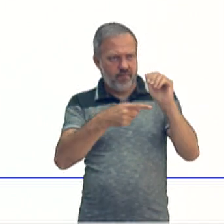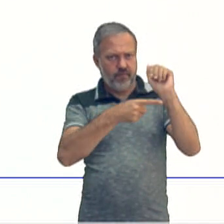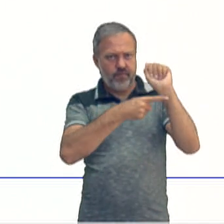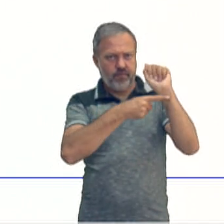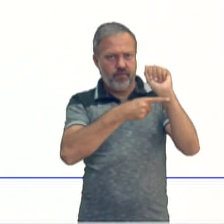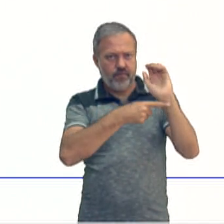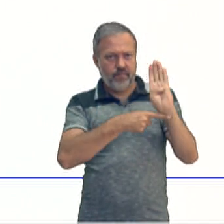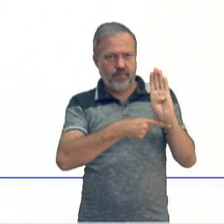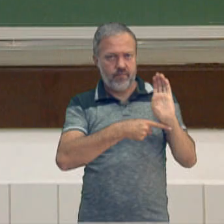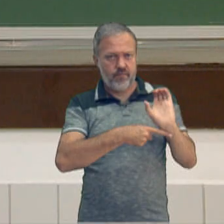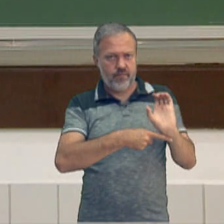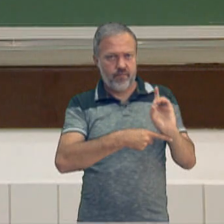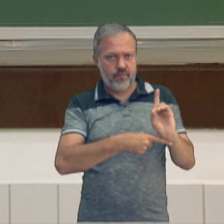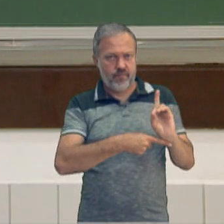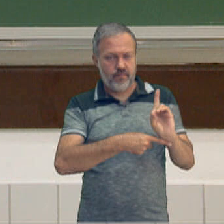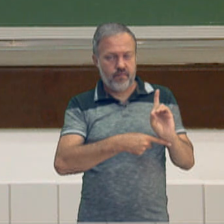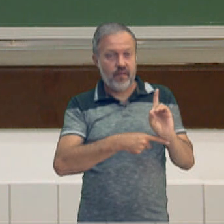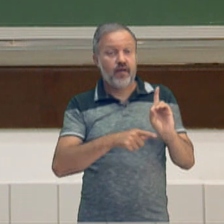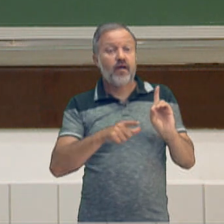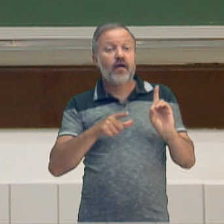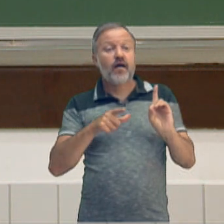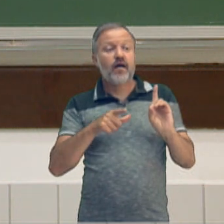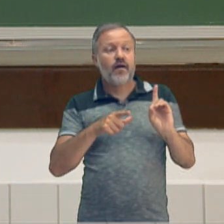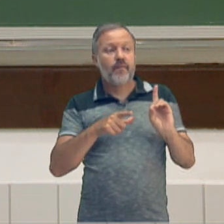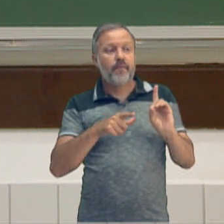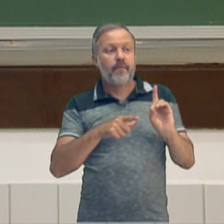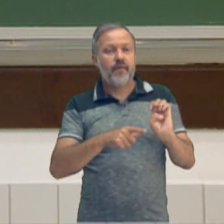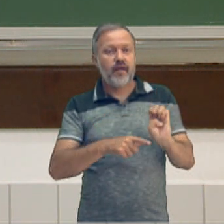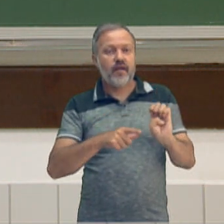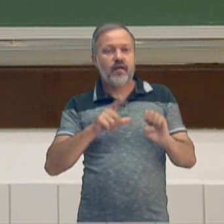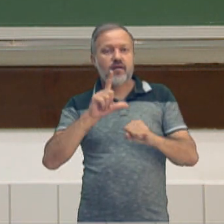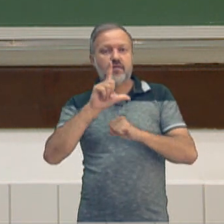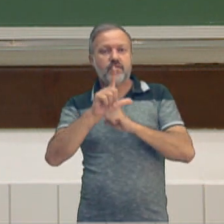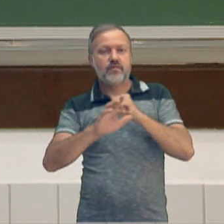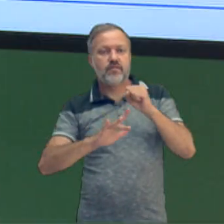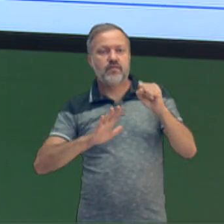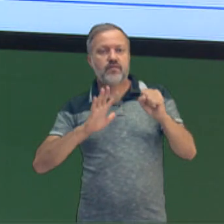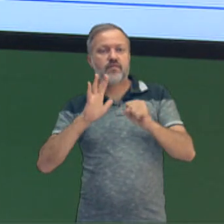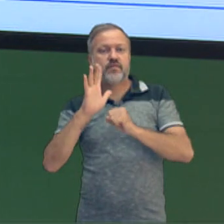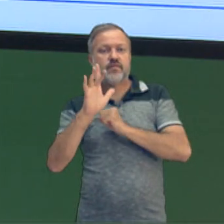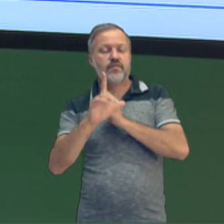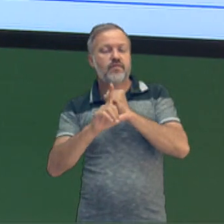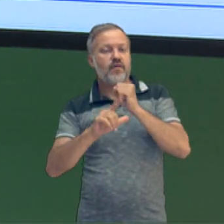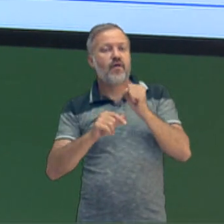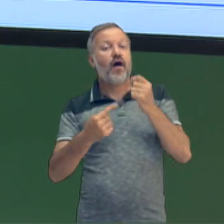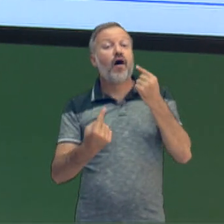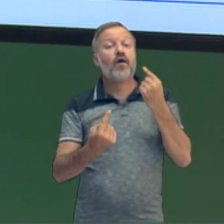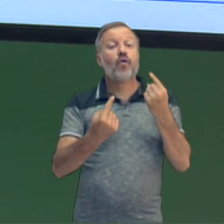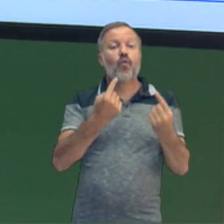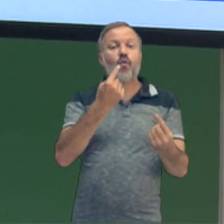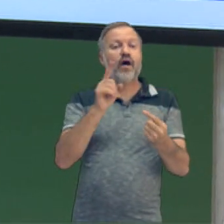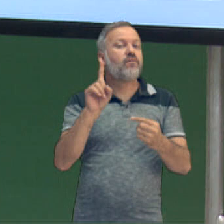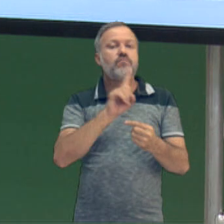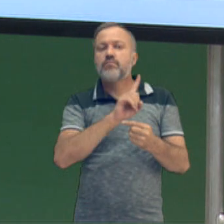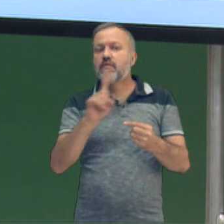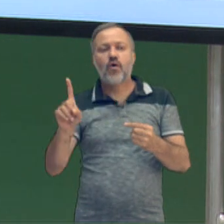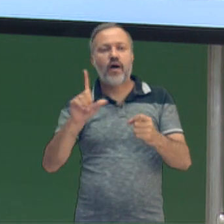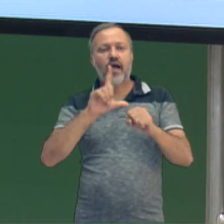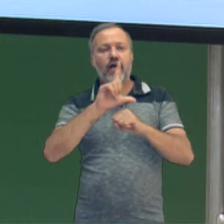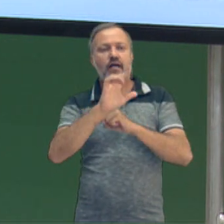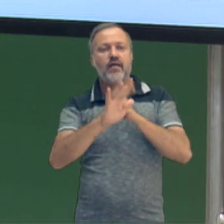exceto letra A, armazenamento de energia. Letra B, impermeabilizante.